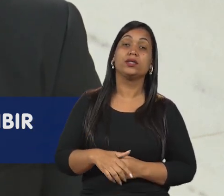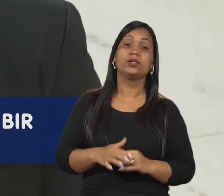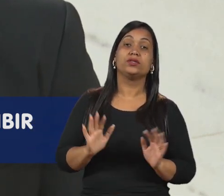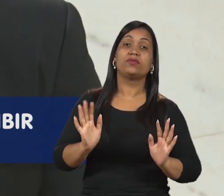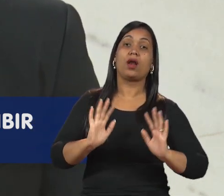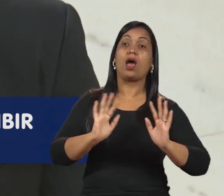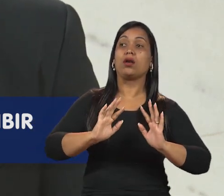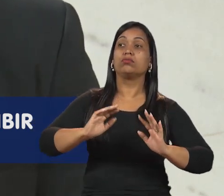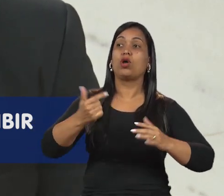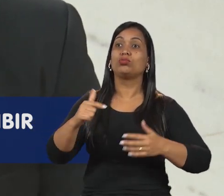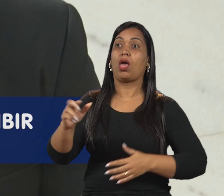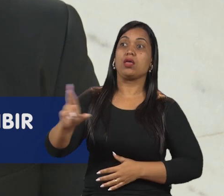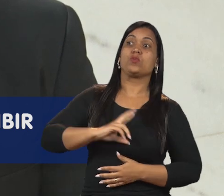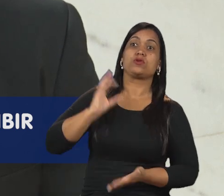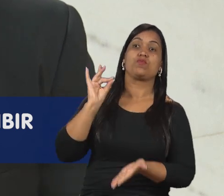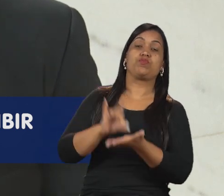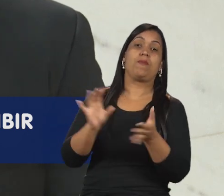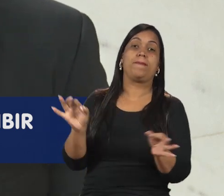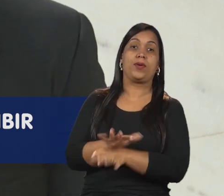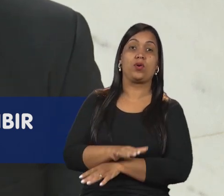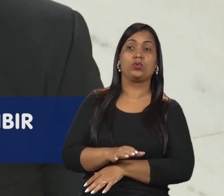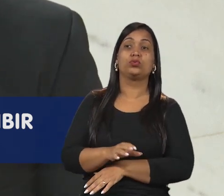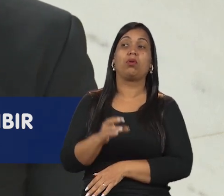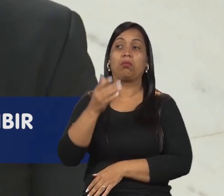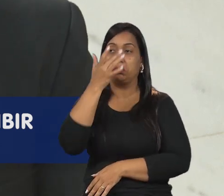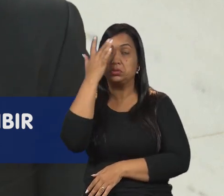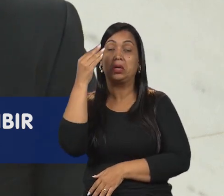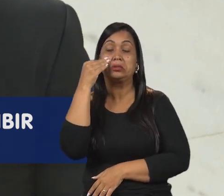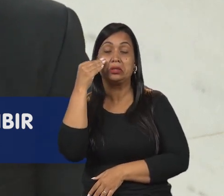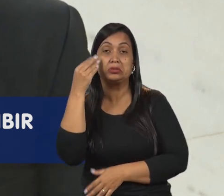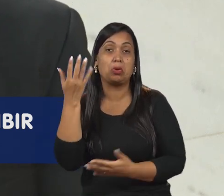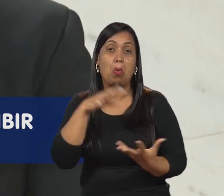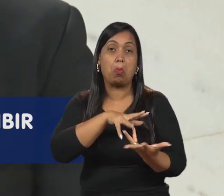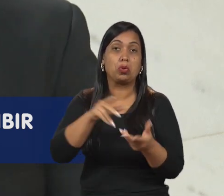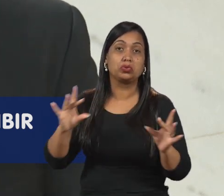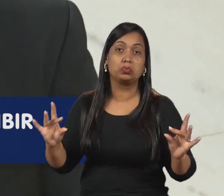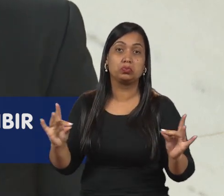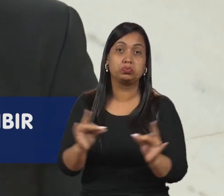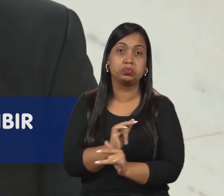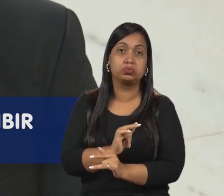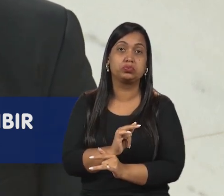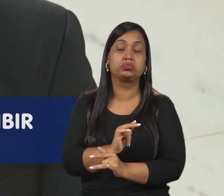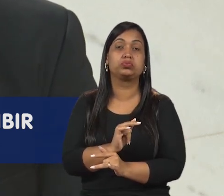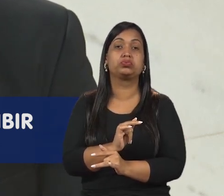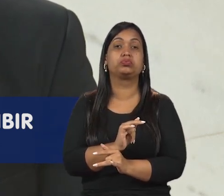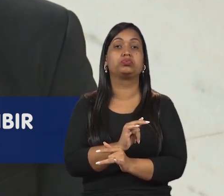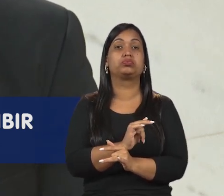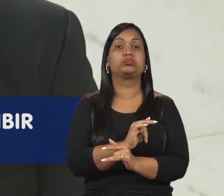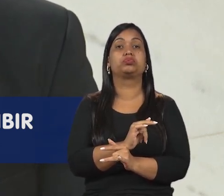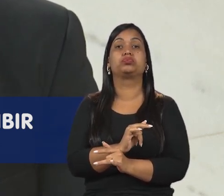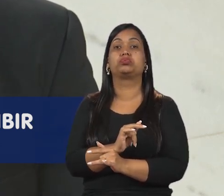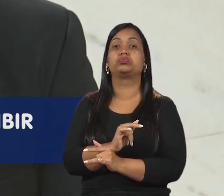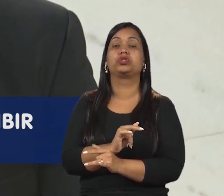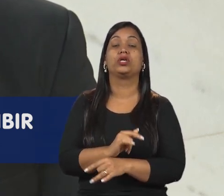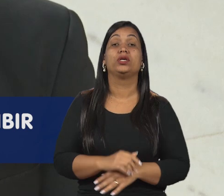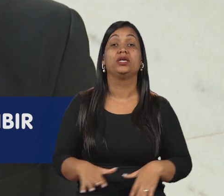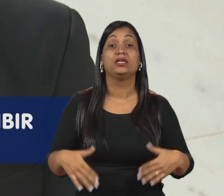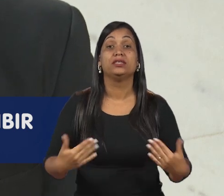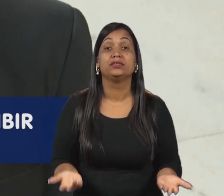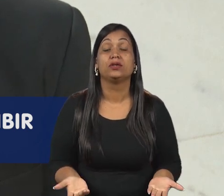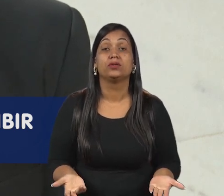falo que não existe solução final para nada. Quem tentou isso acabou com a humanidade, quase acabou aí com uma coletividade da humanidade.